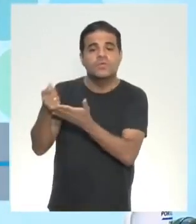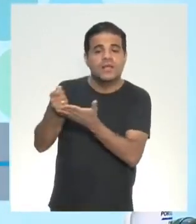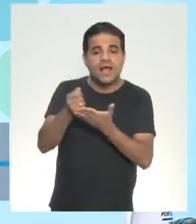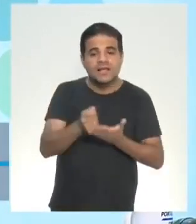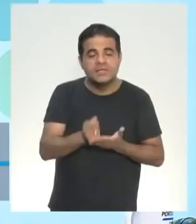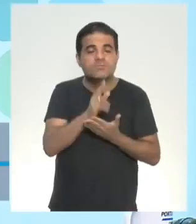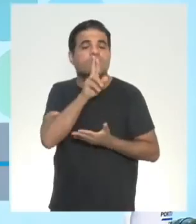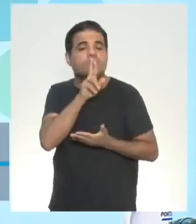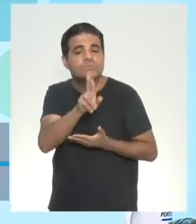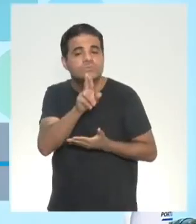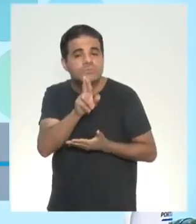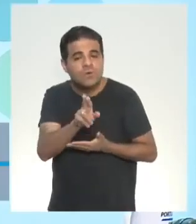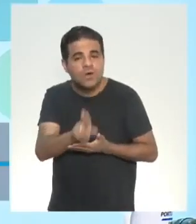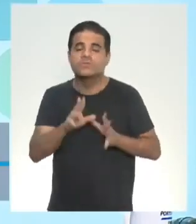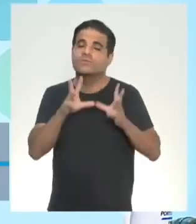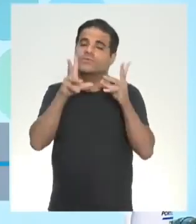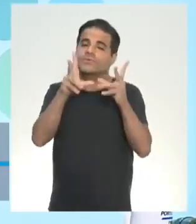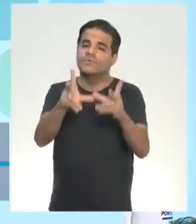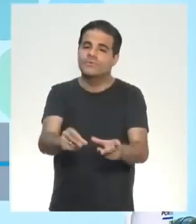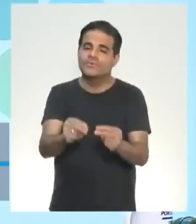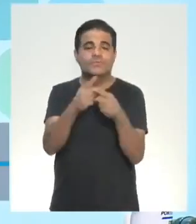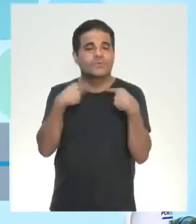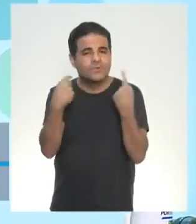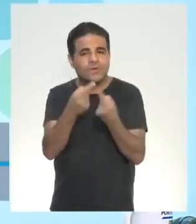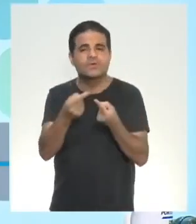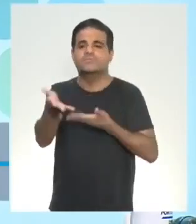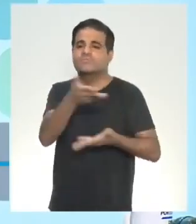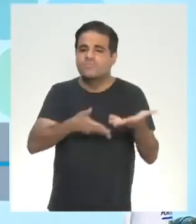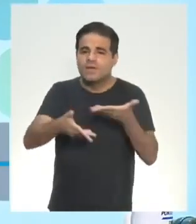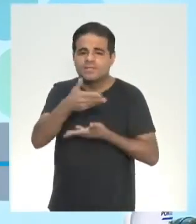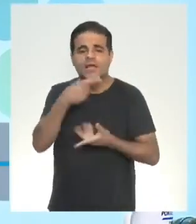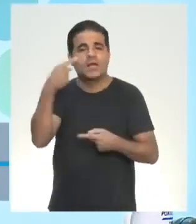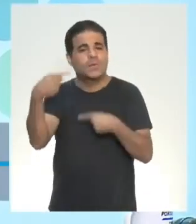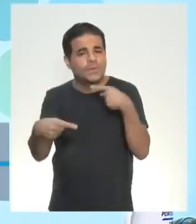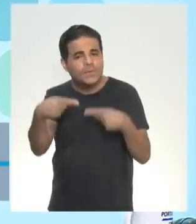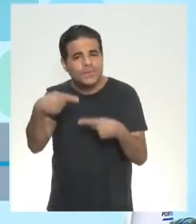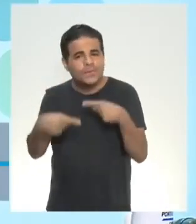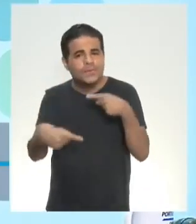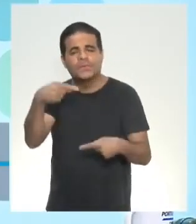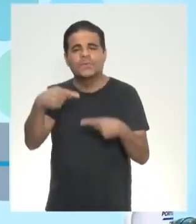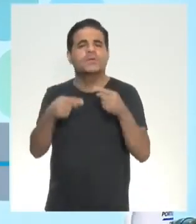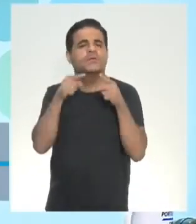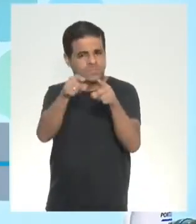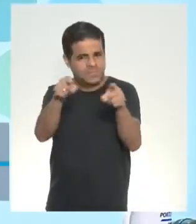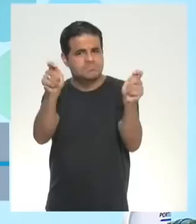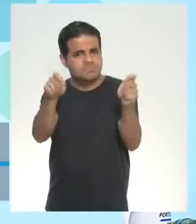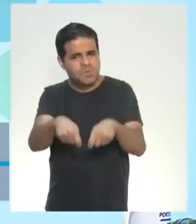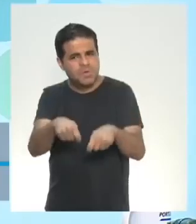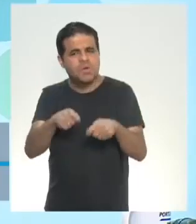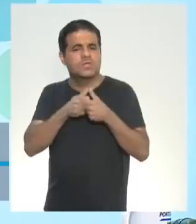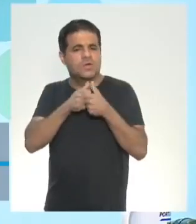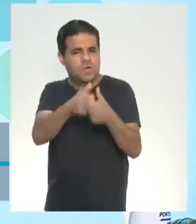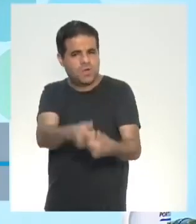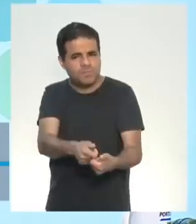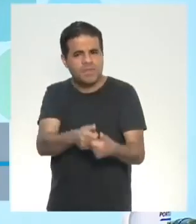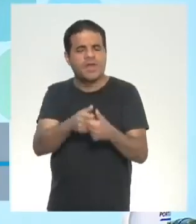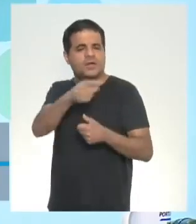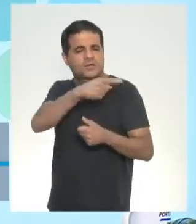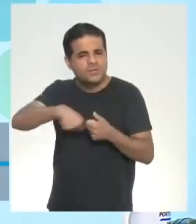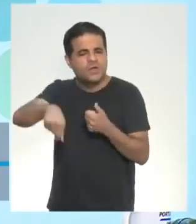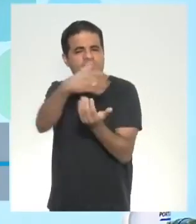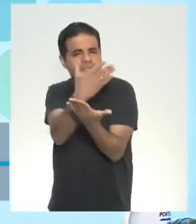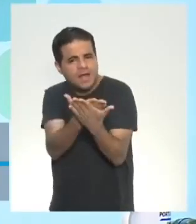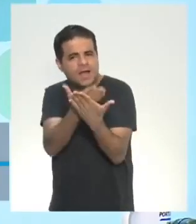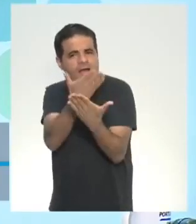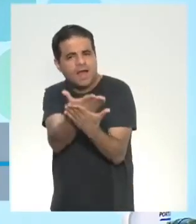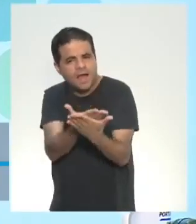as respostas de vocês aí para a gente compartilhar, discutir um pouco. Vocês também podem acompanhar aí as nossas